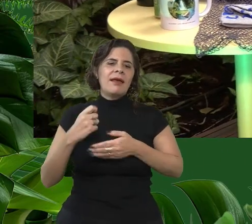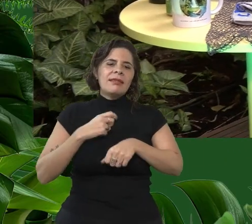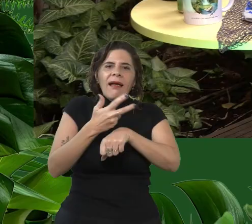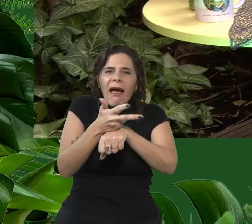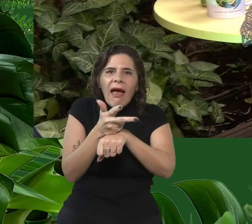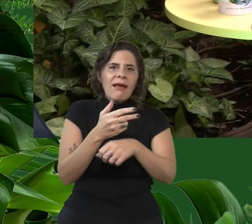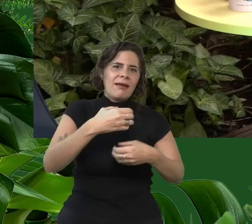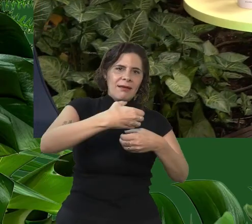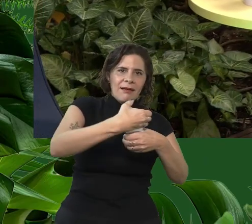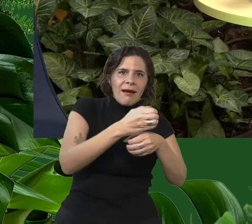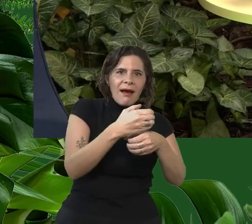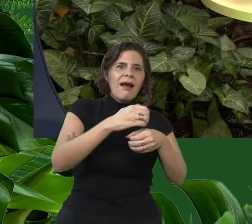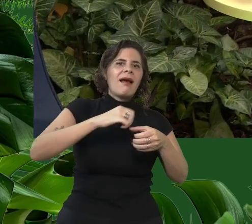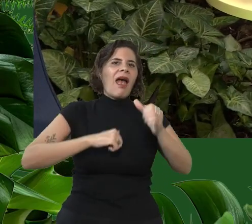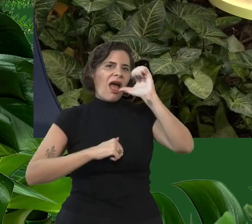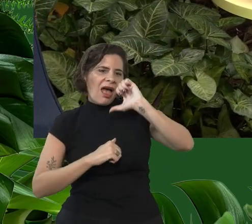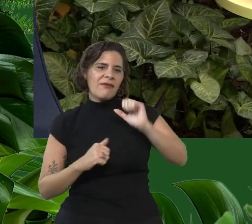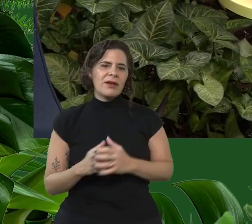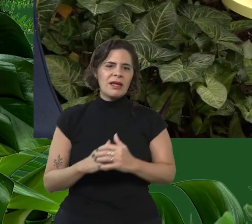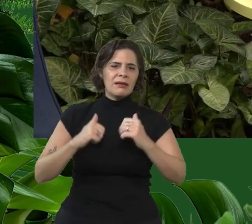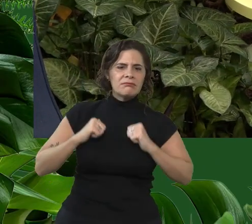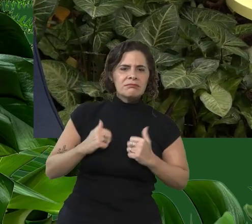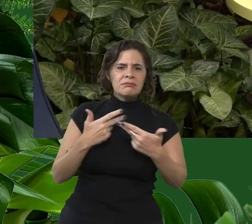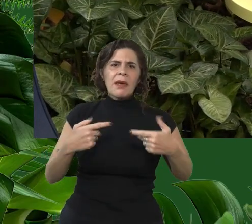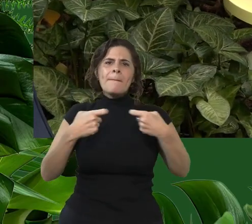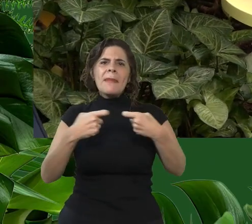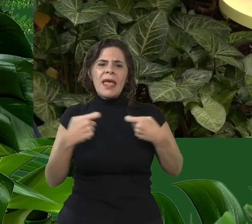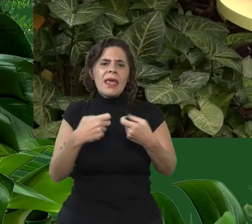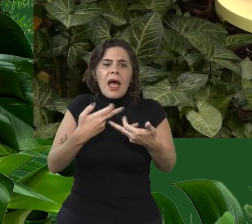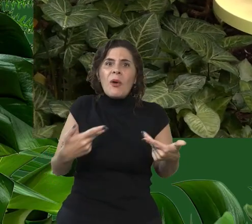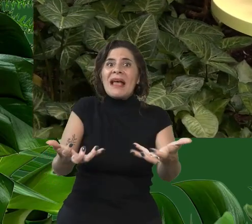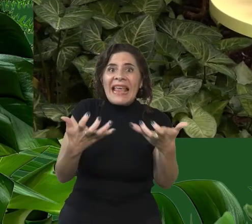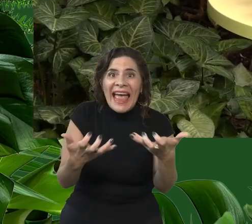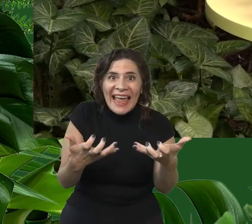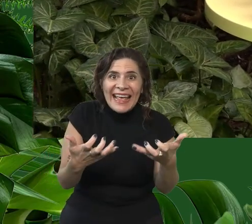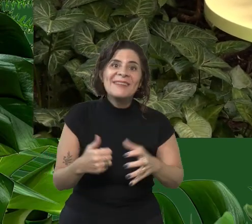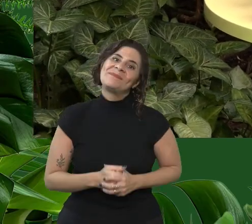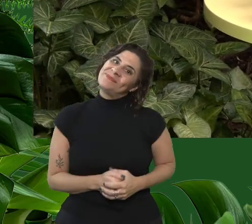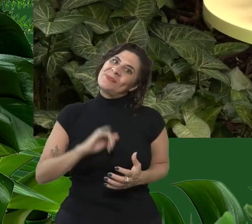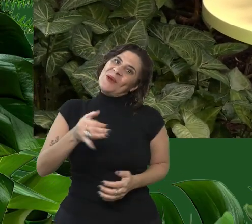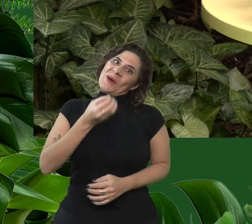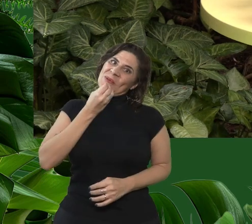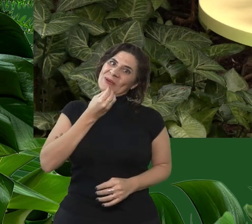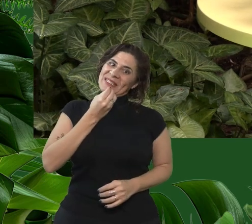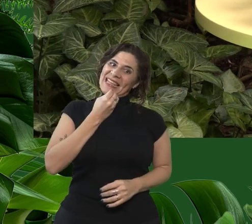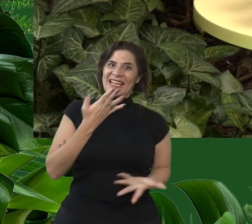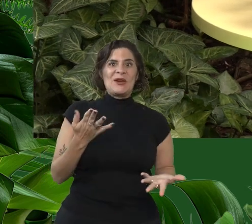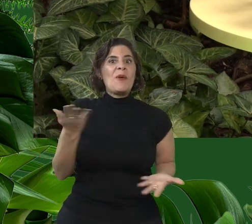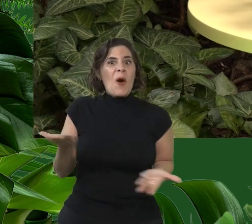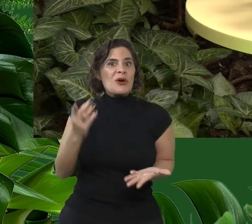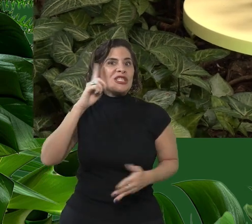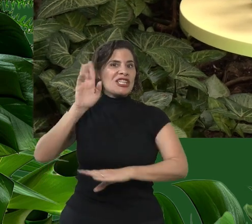temos sacochila, temos meia. E você está se perguntando, nossa, como eu faço para ter, Gabriel? A oportunidade está aqui, gente. Ao longo do